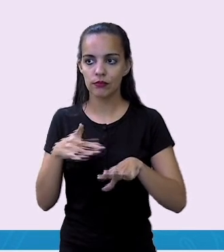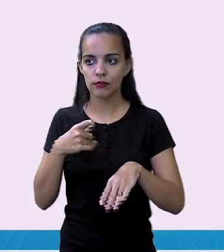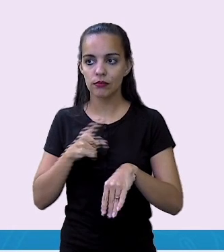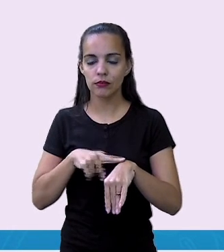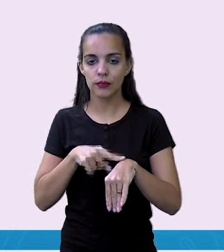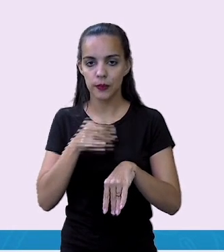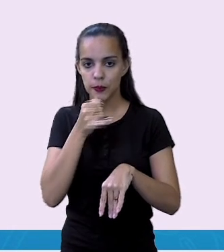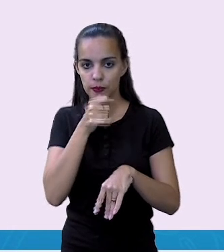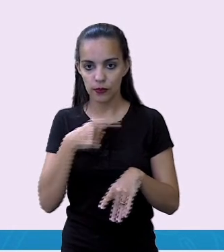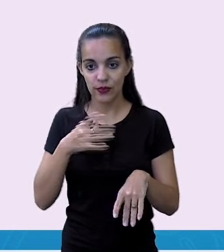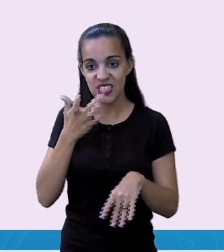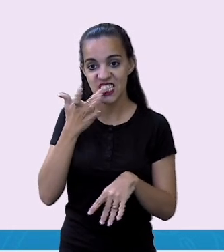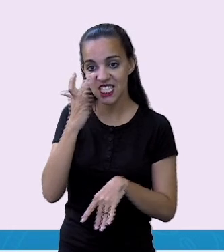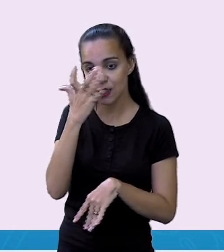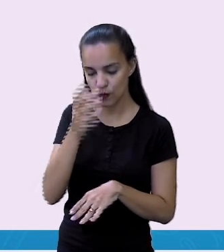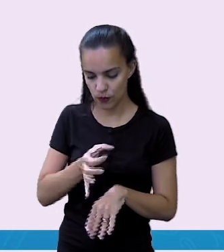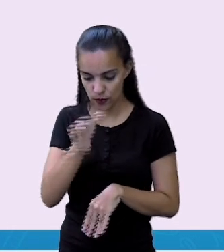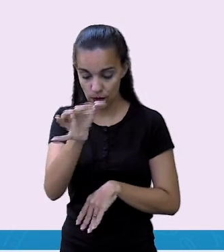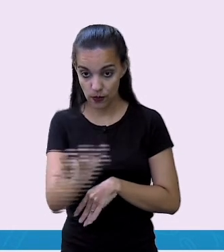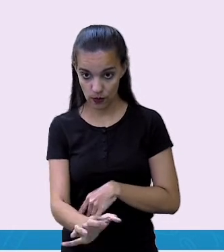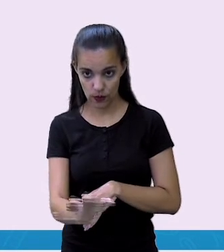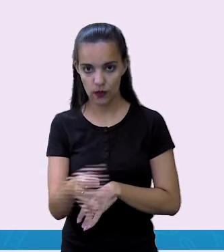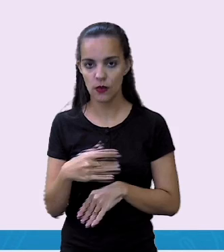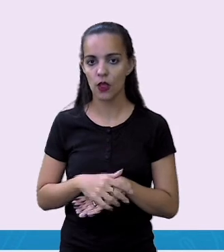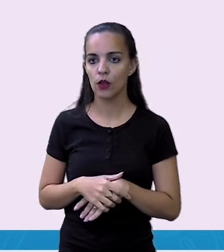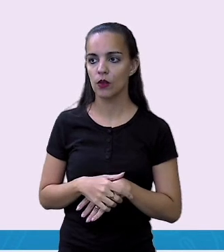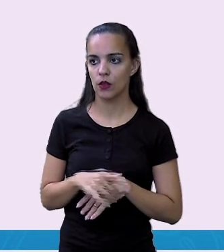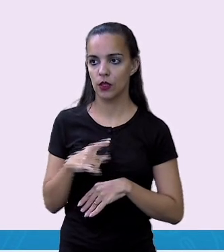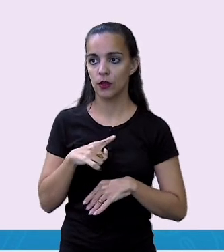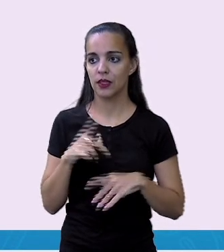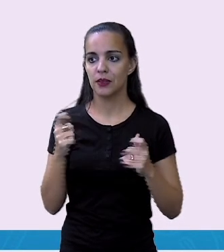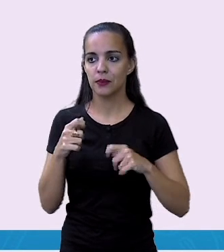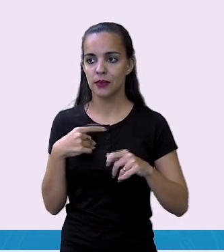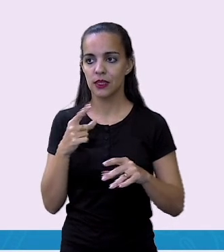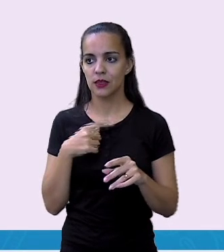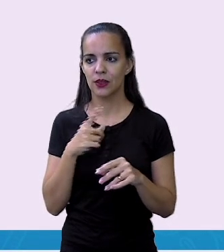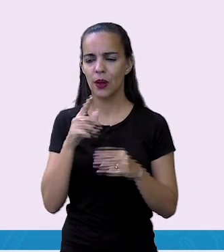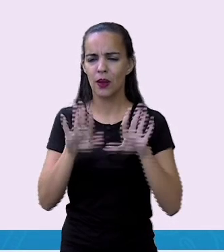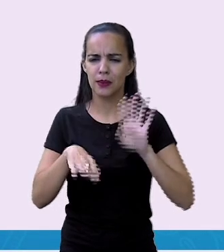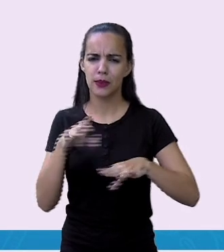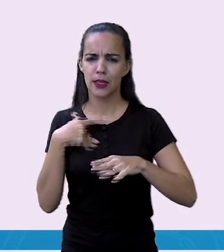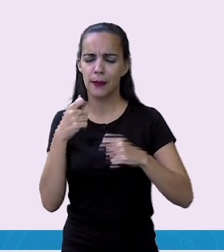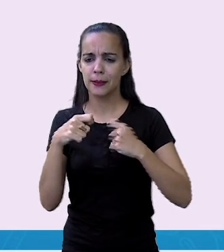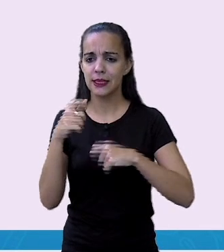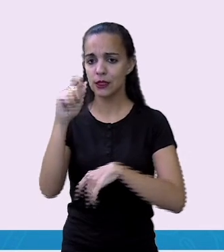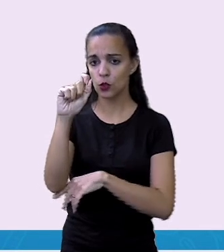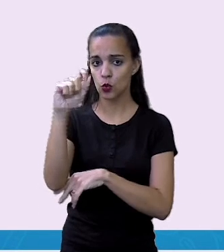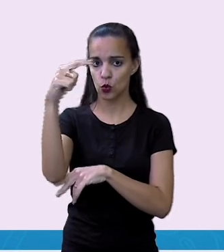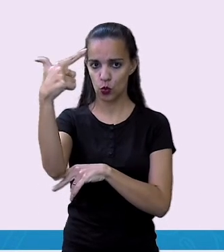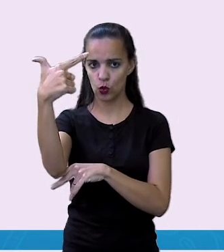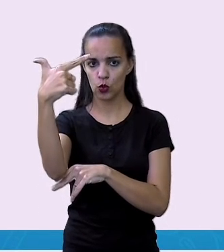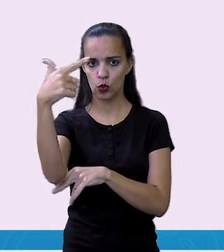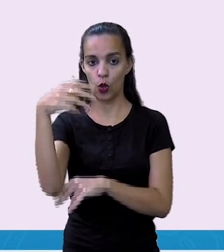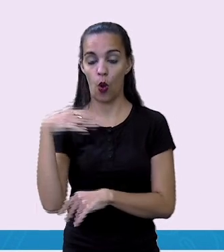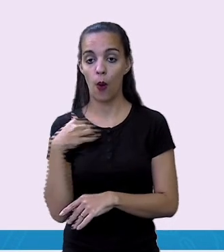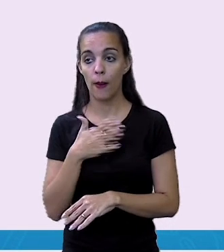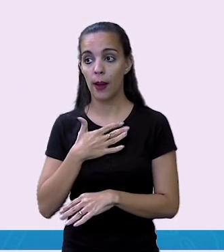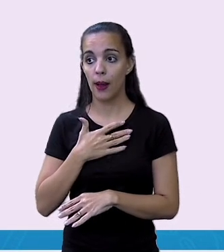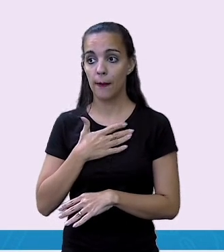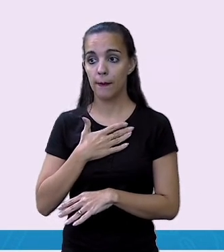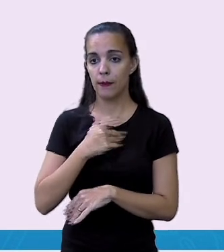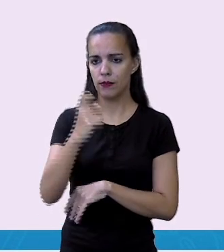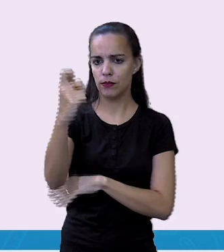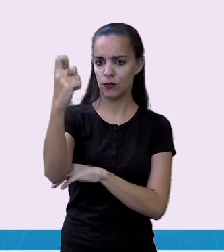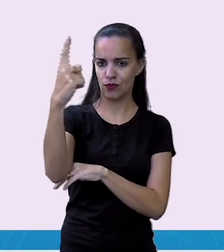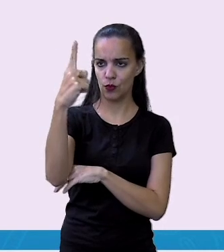dia, ele vai projetar a sua sombra. Então, a minha sombra vai ser